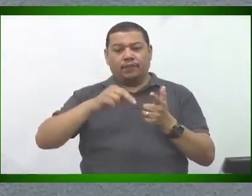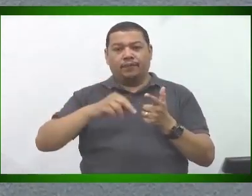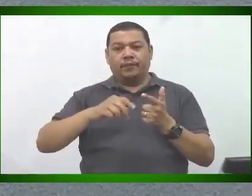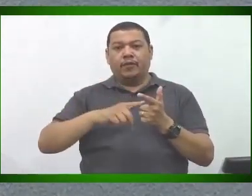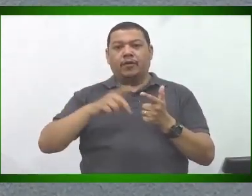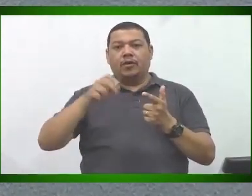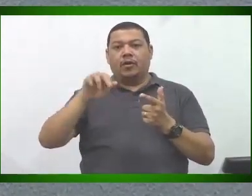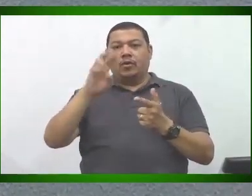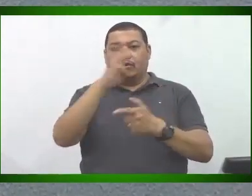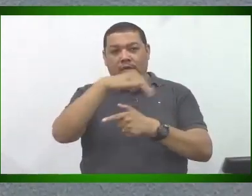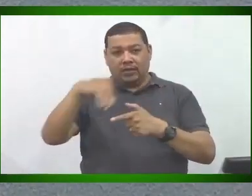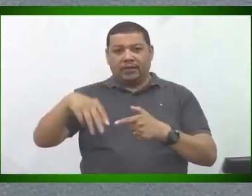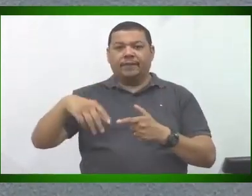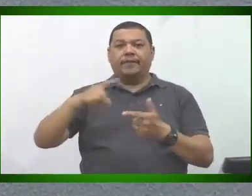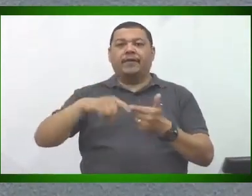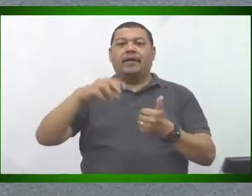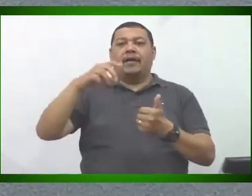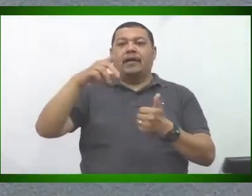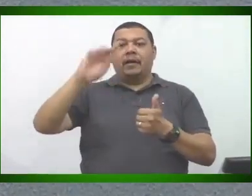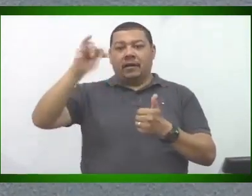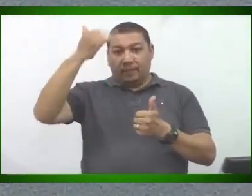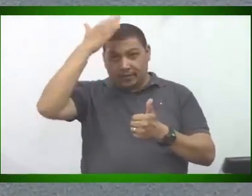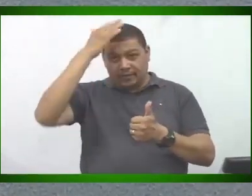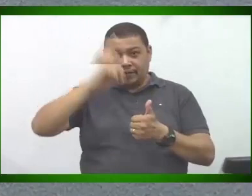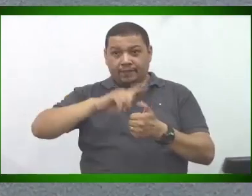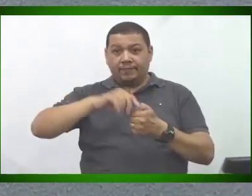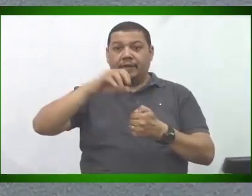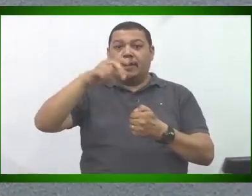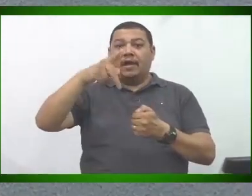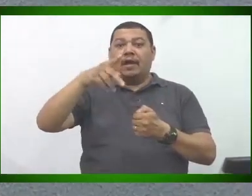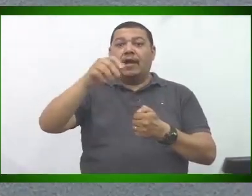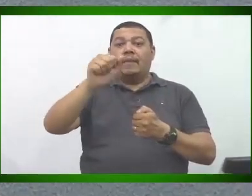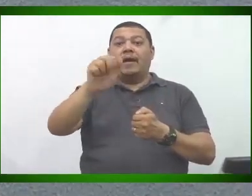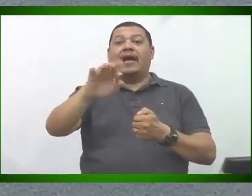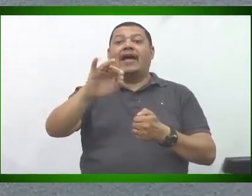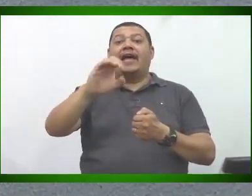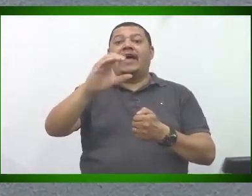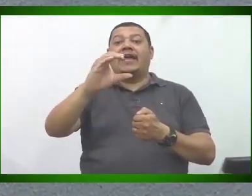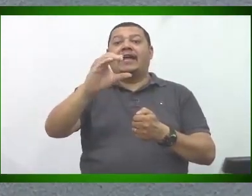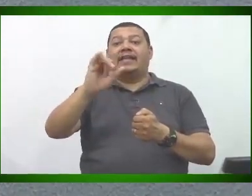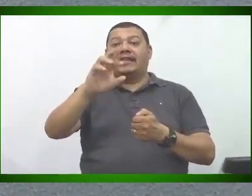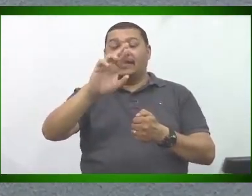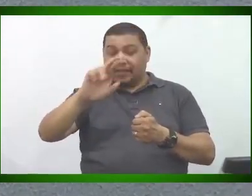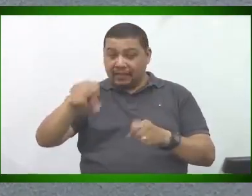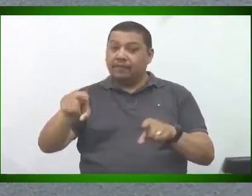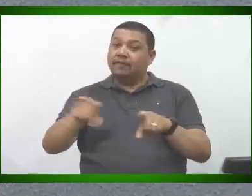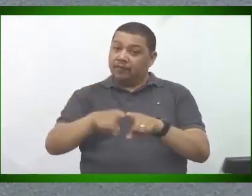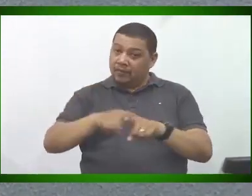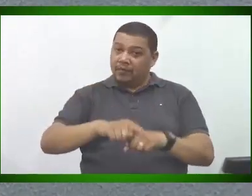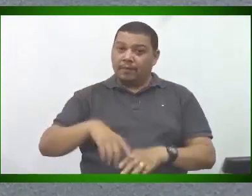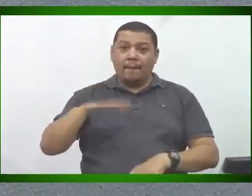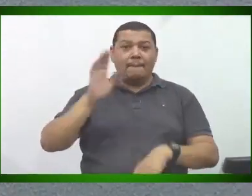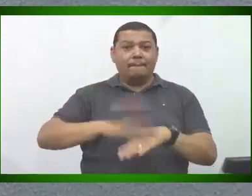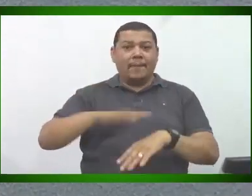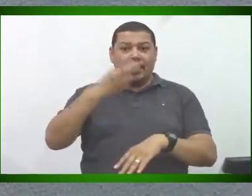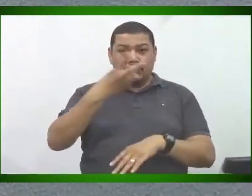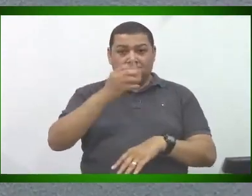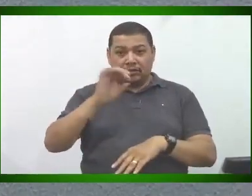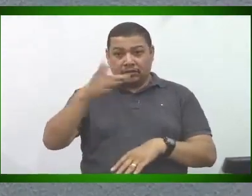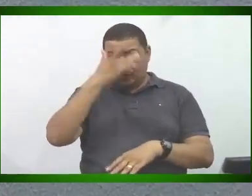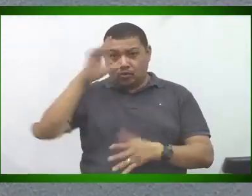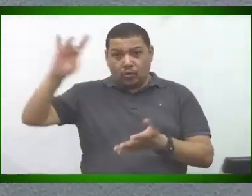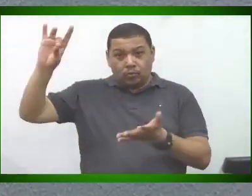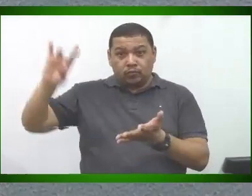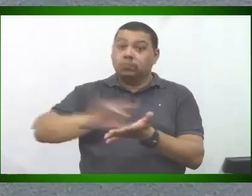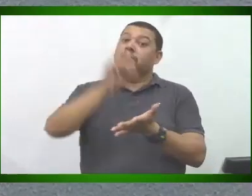Todos vocês estão de parabéns, Ji-Paraná, por estarem aqui presentes. Foram mais de 300 inscritos aí,